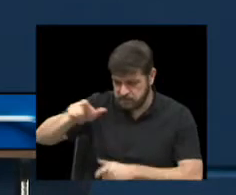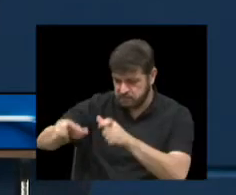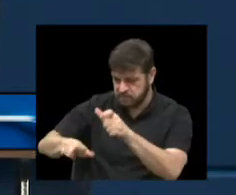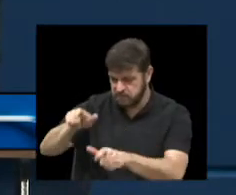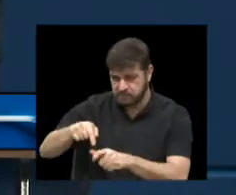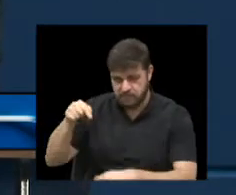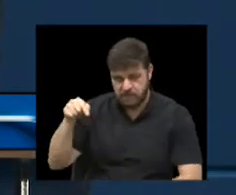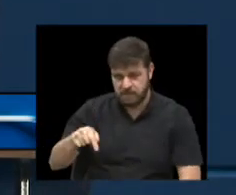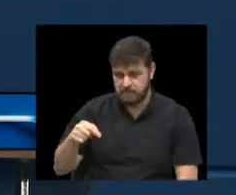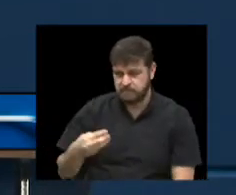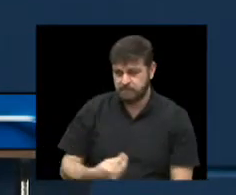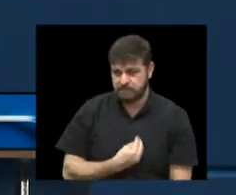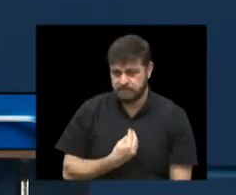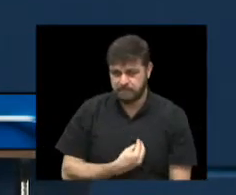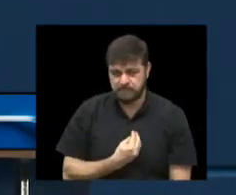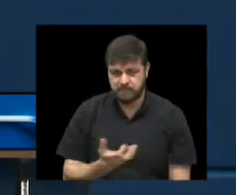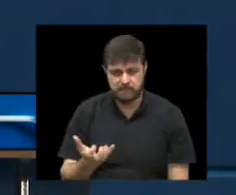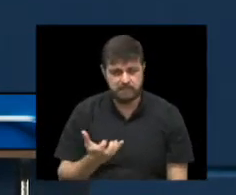aqui,